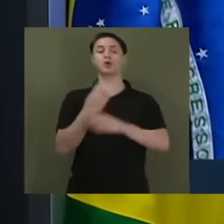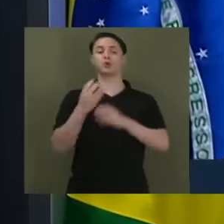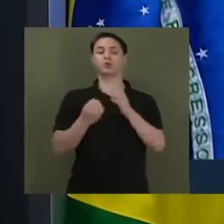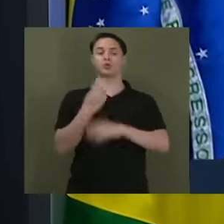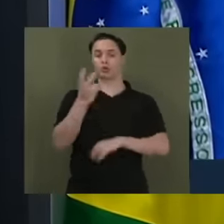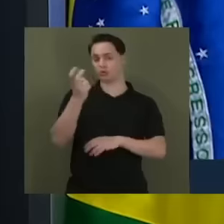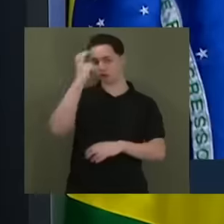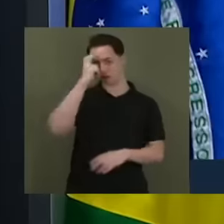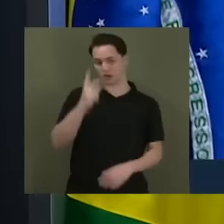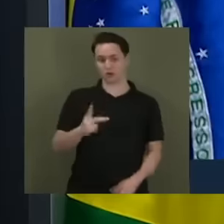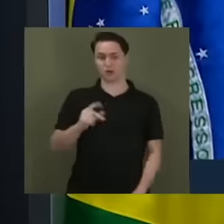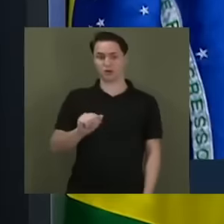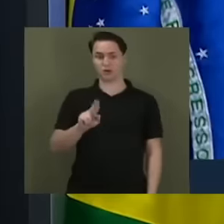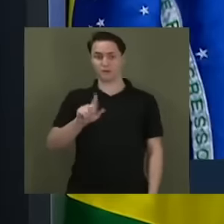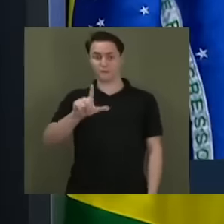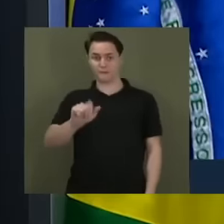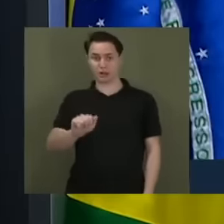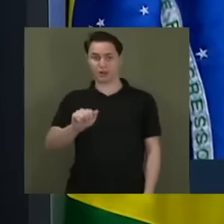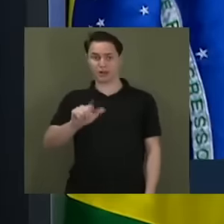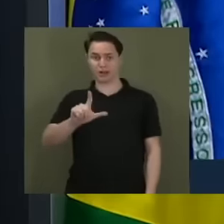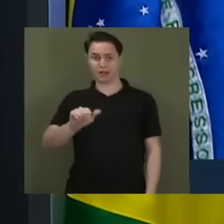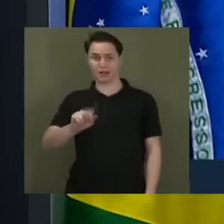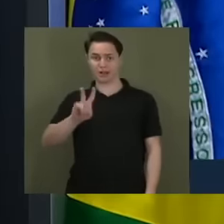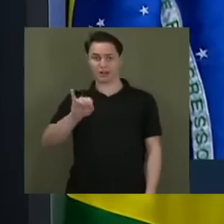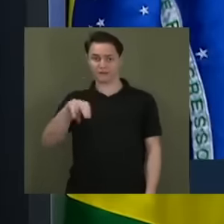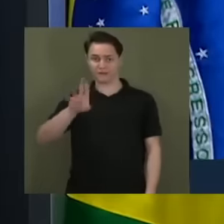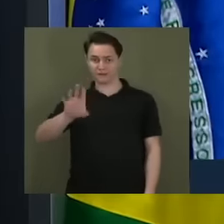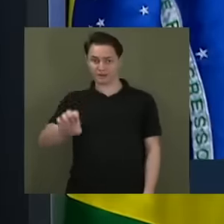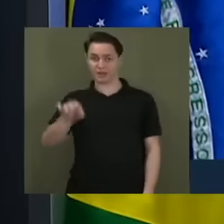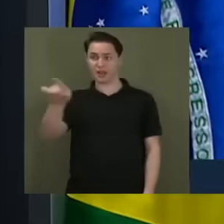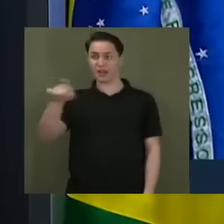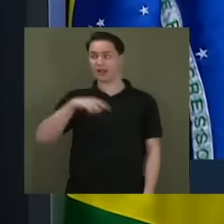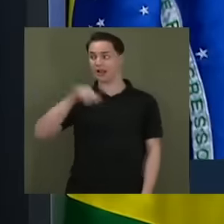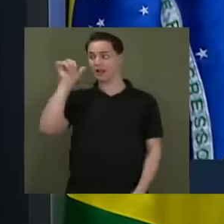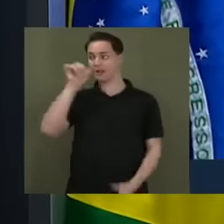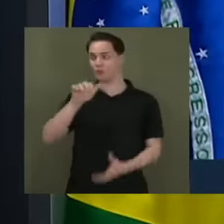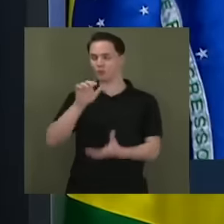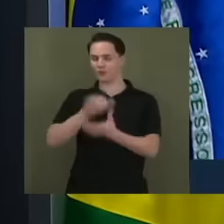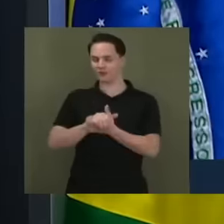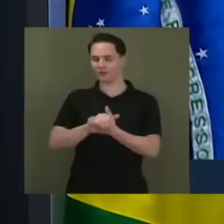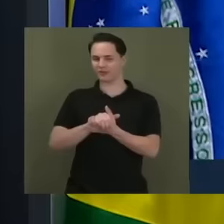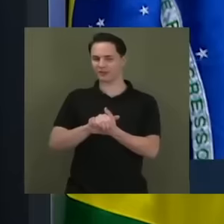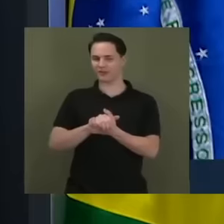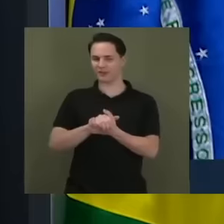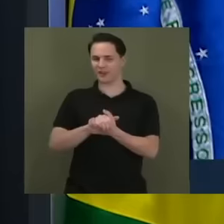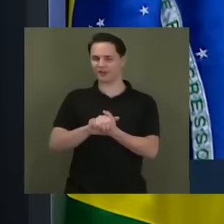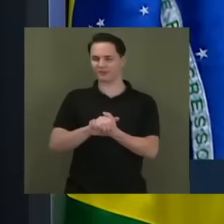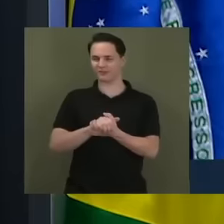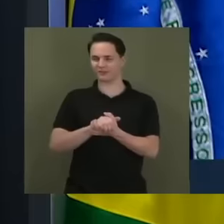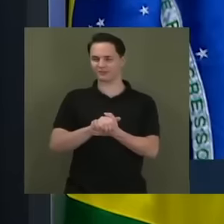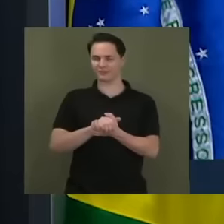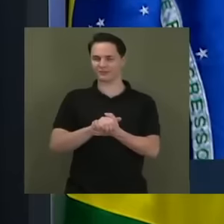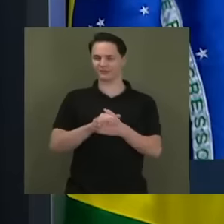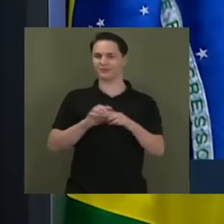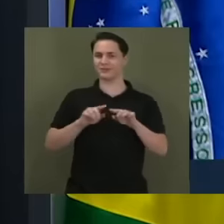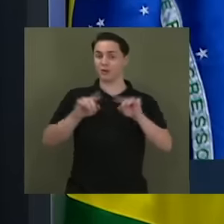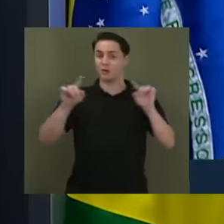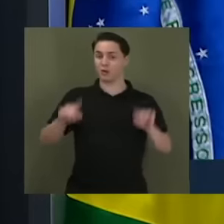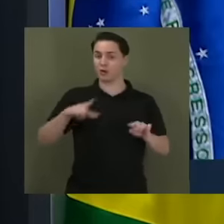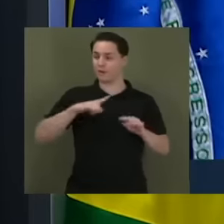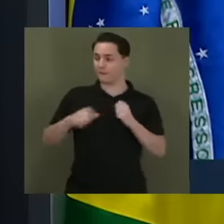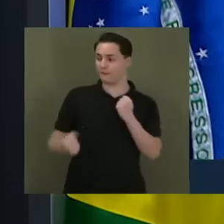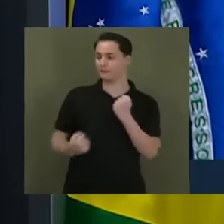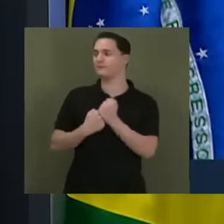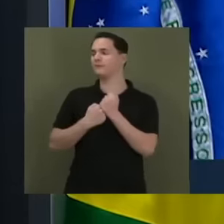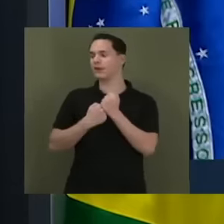lavini esposa de Caetano Veloso ambos n últimas eleições apoiaram bolos